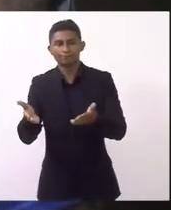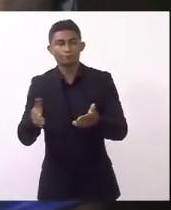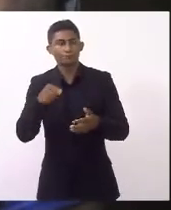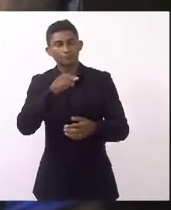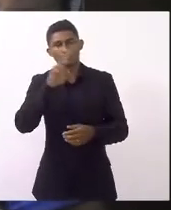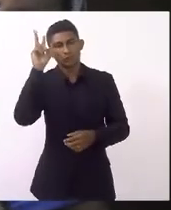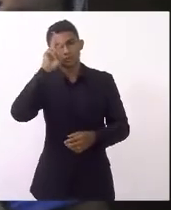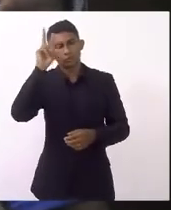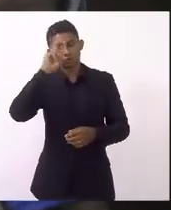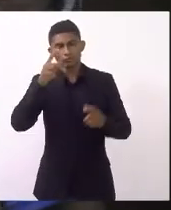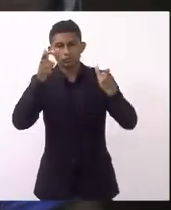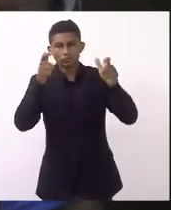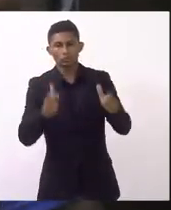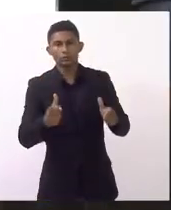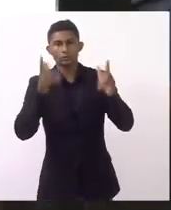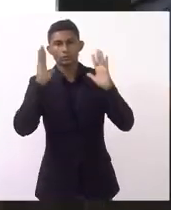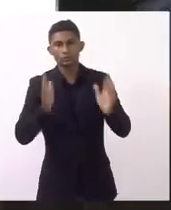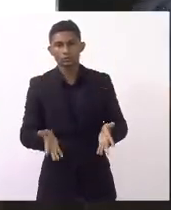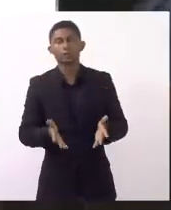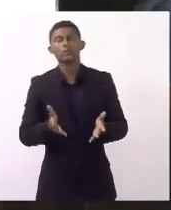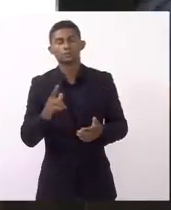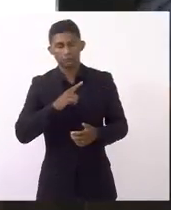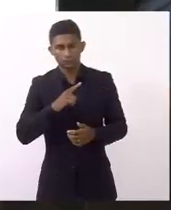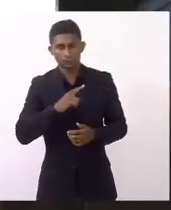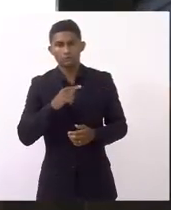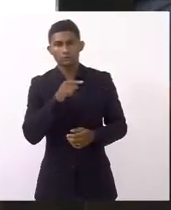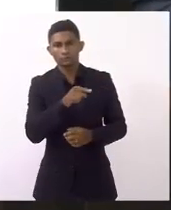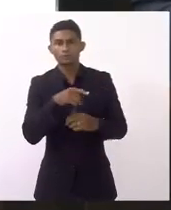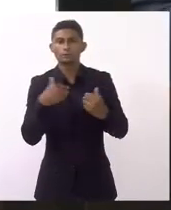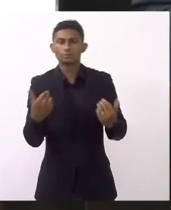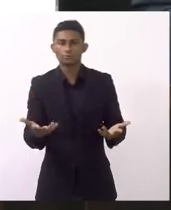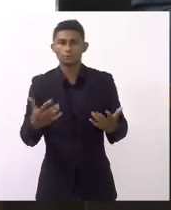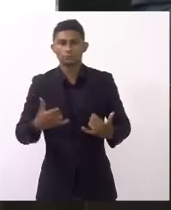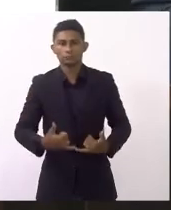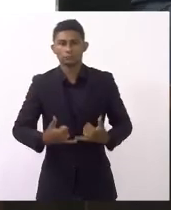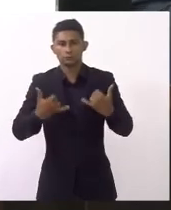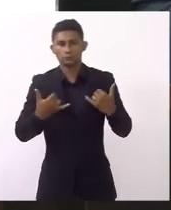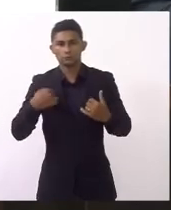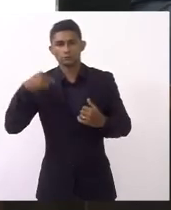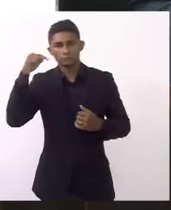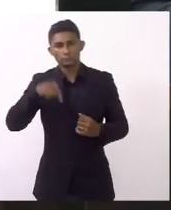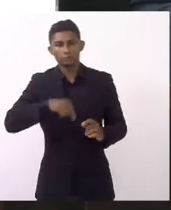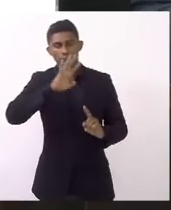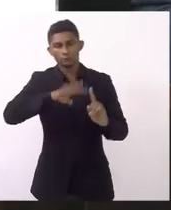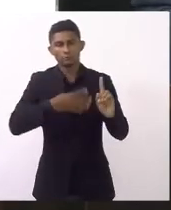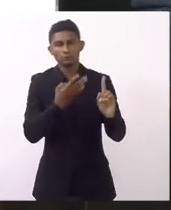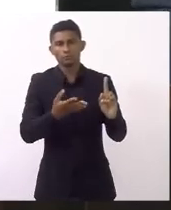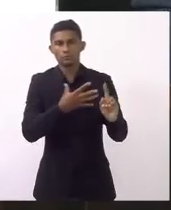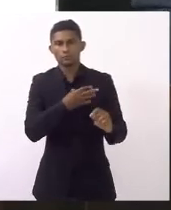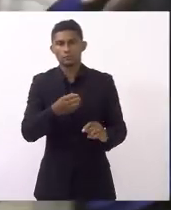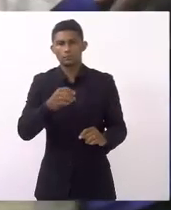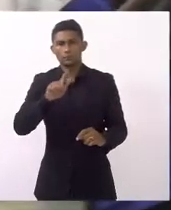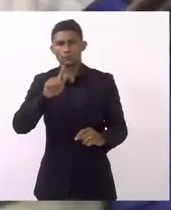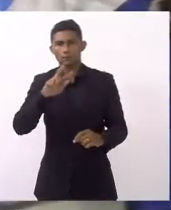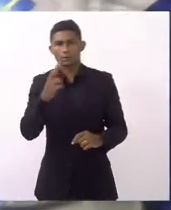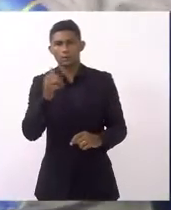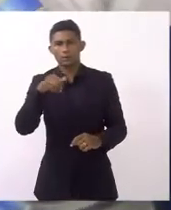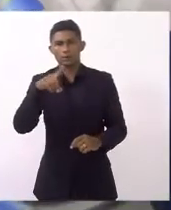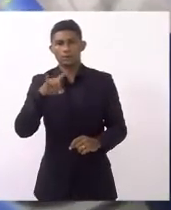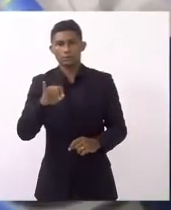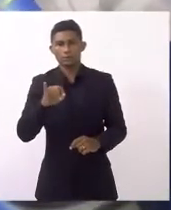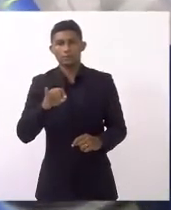historicamente se faz entrega então é com imenso orgulho que homenageamos os filhos gigante com